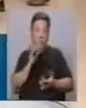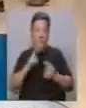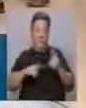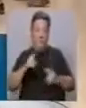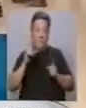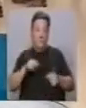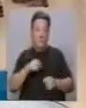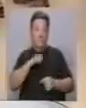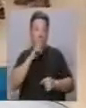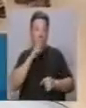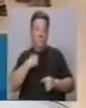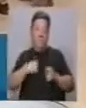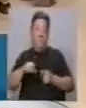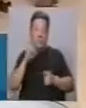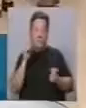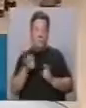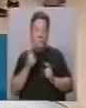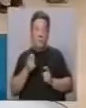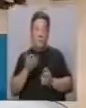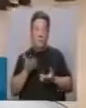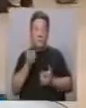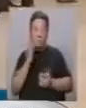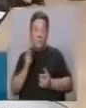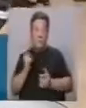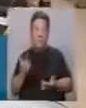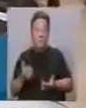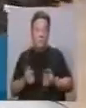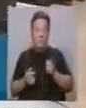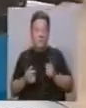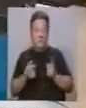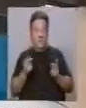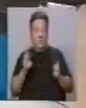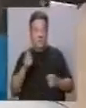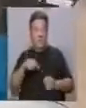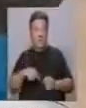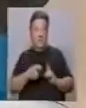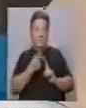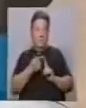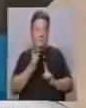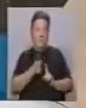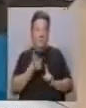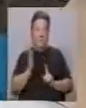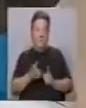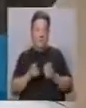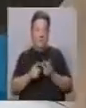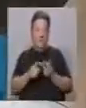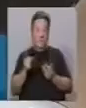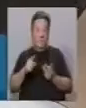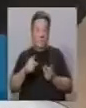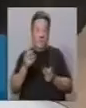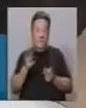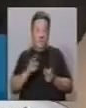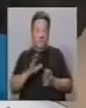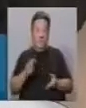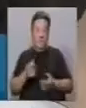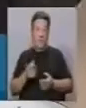também podemos ir à procura dessas oportunidades. E é o caso desta feira, vai na terceira edição e